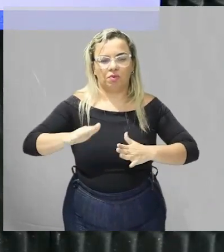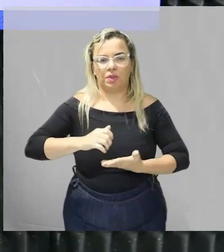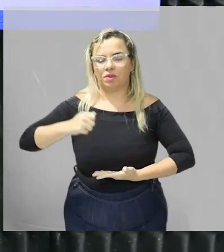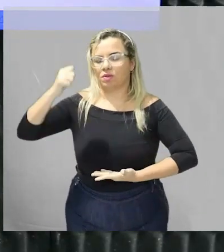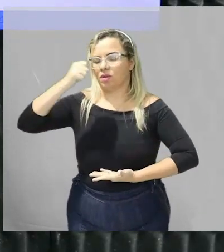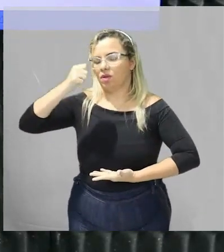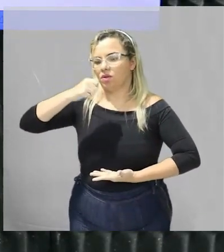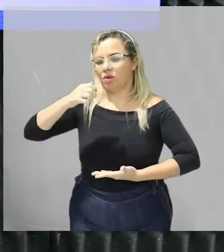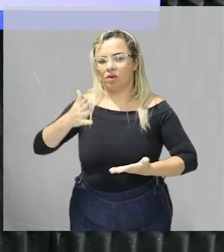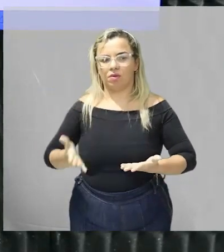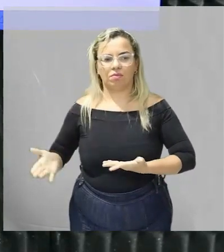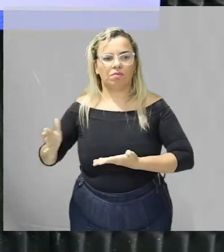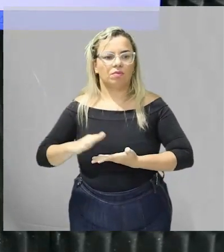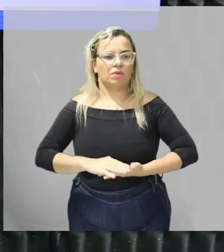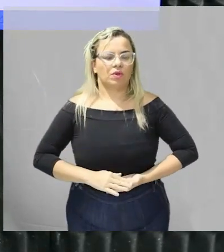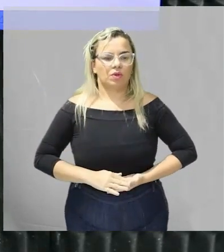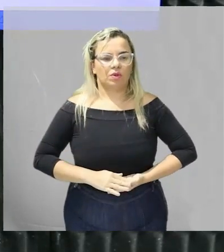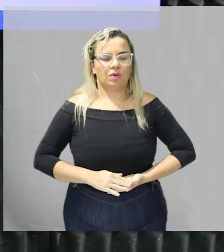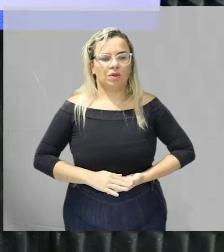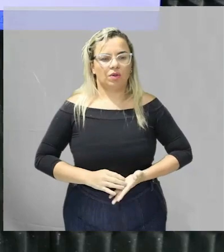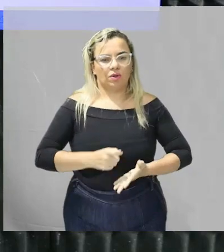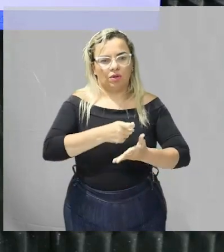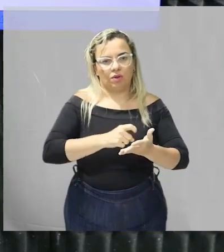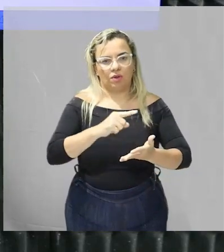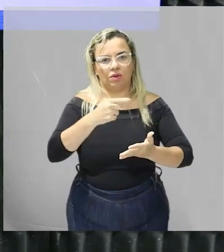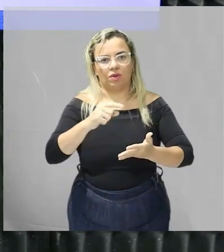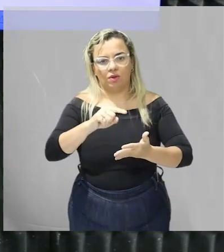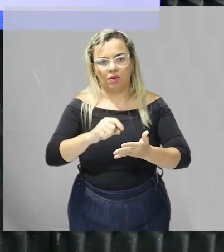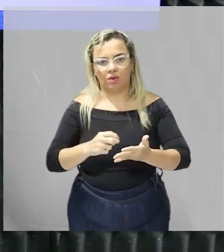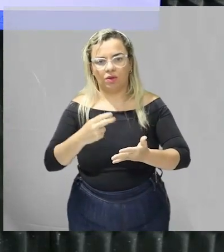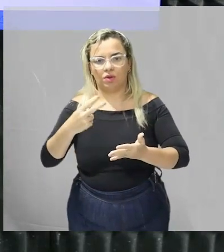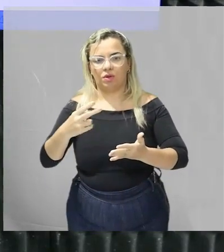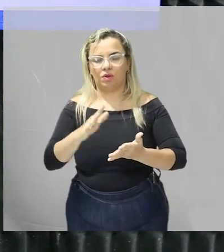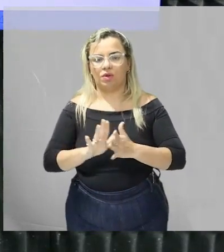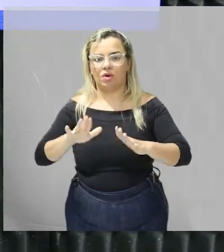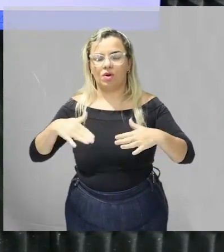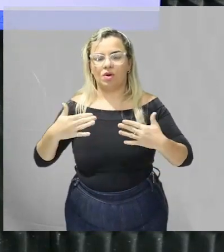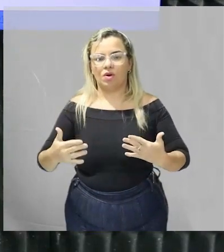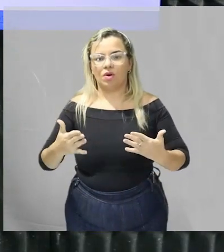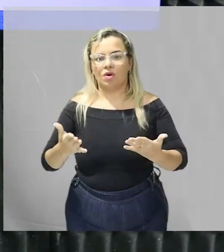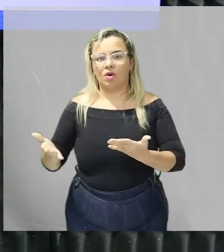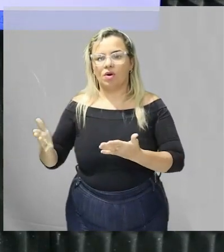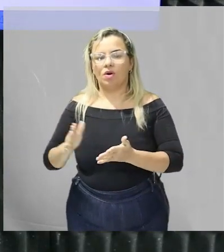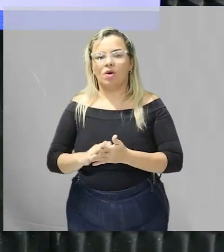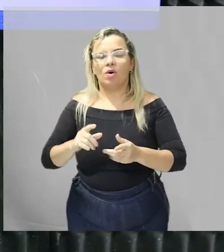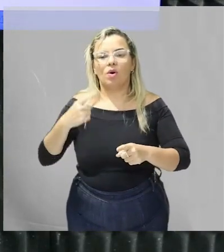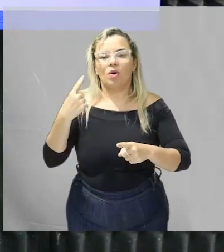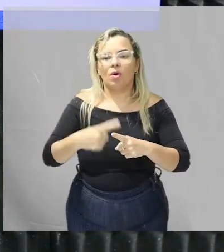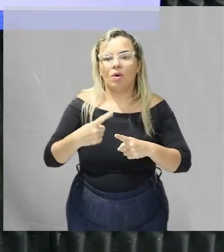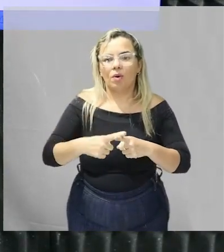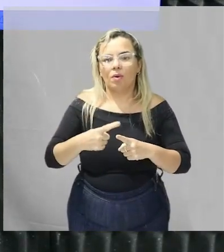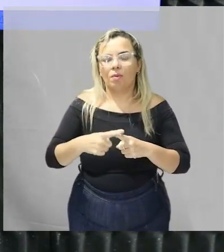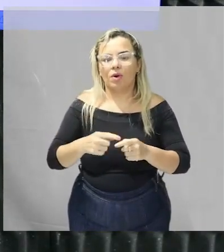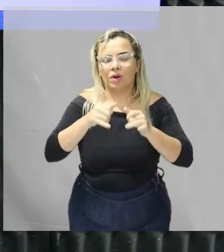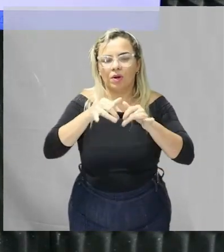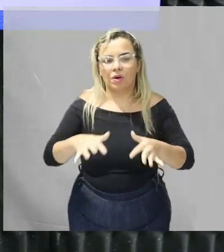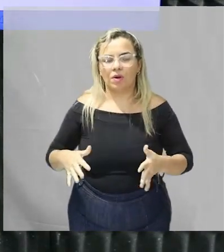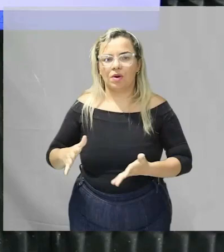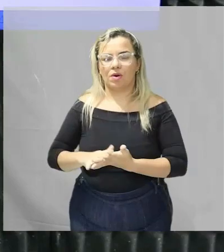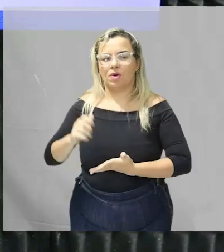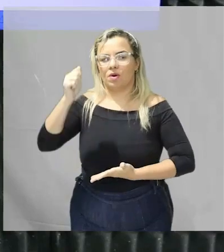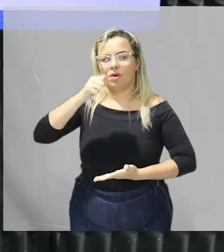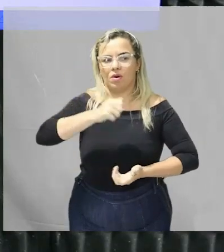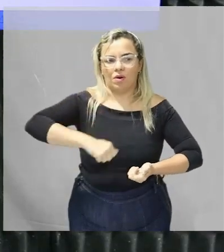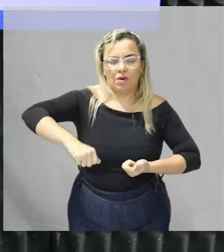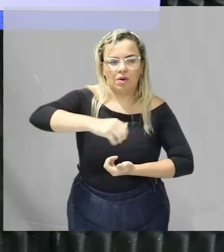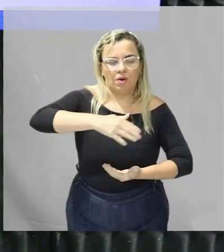pergunta, de acordo com o texto 1 e 2, qual foi as causas dessa expansão do narcotráfico? Eu já te falei diversas vezes, né? Foi organizações diversas